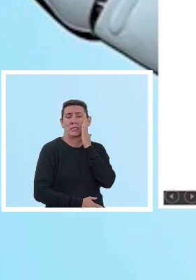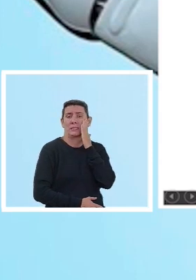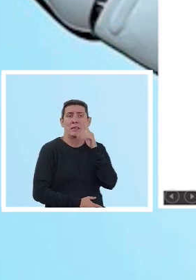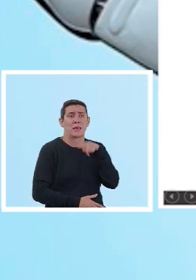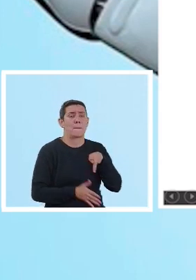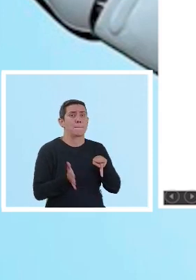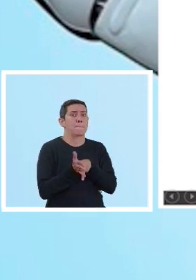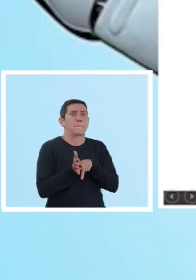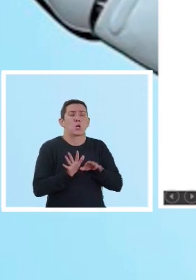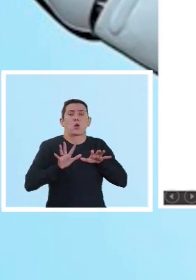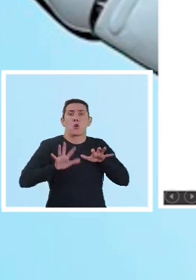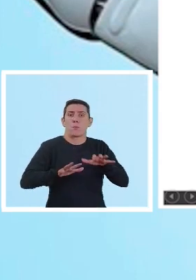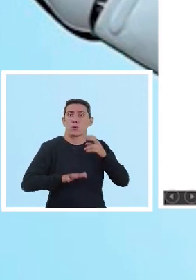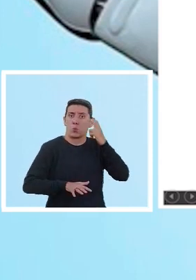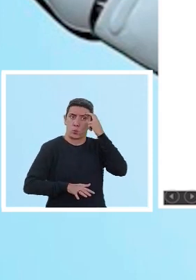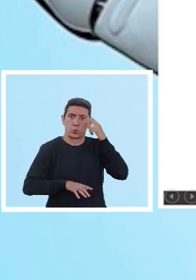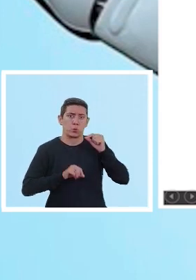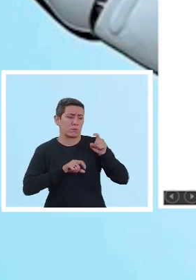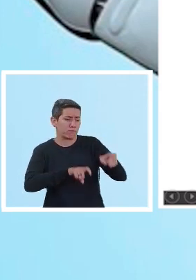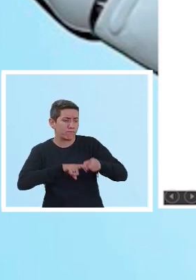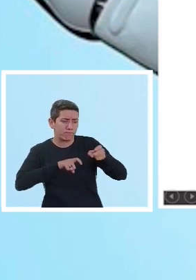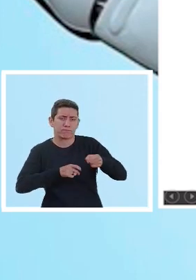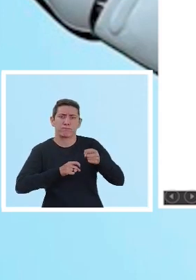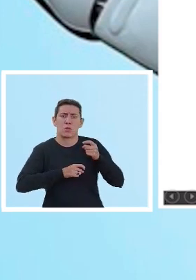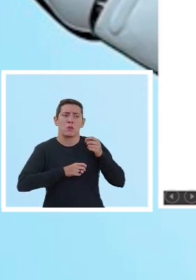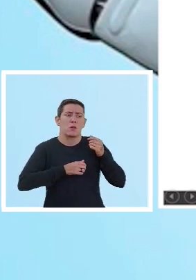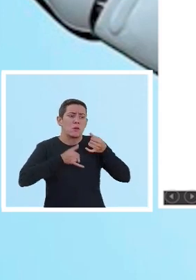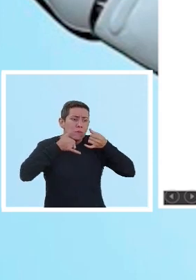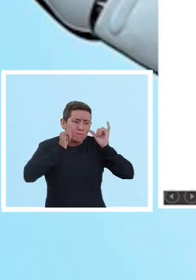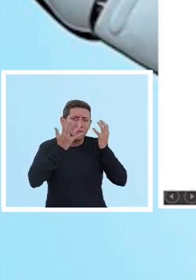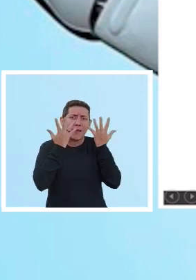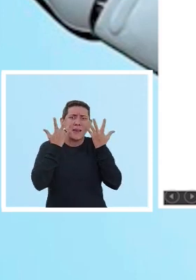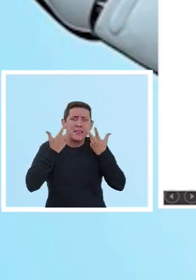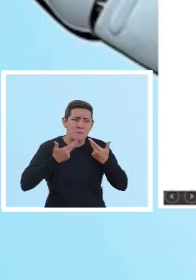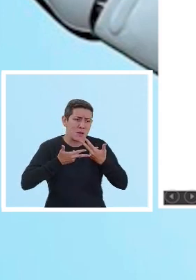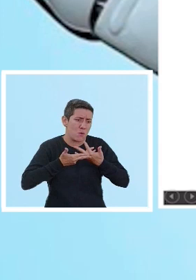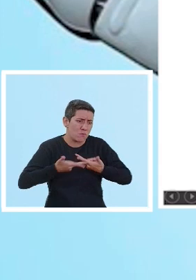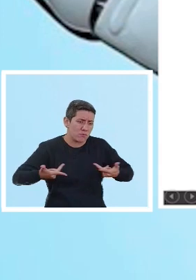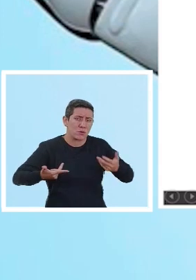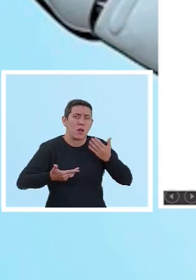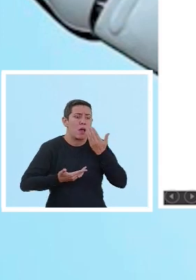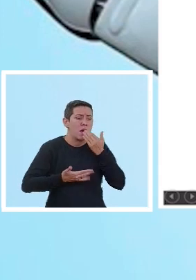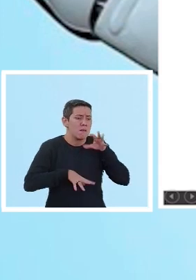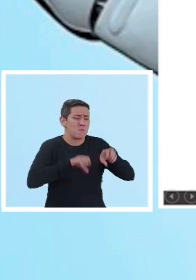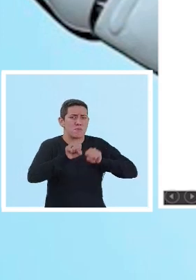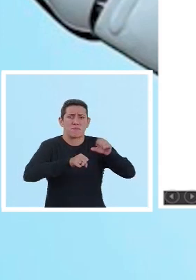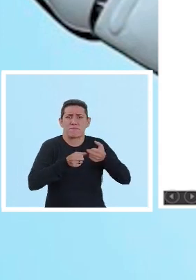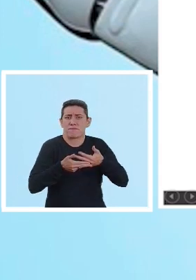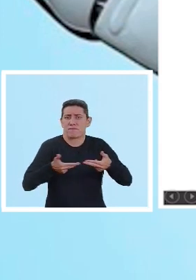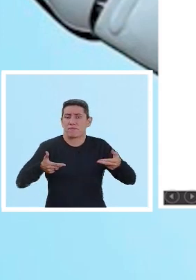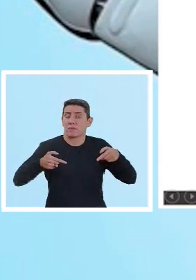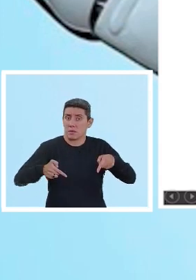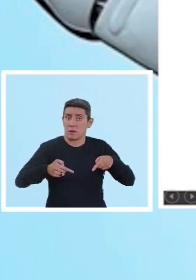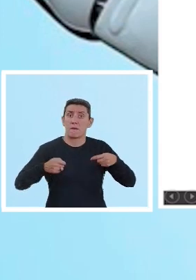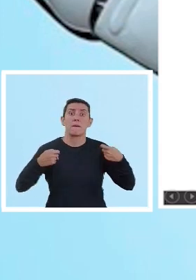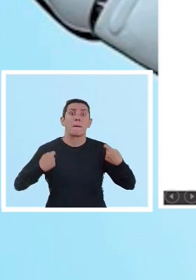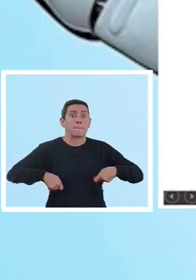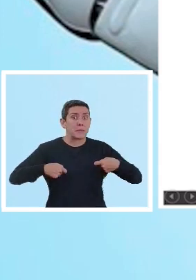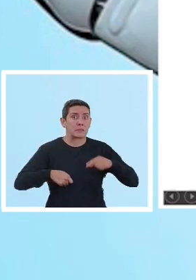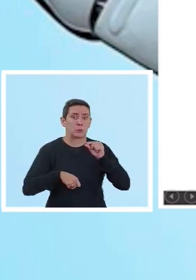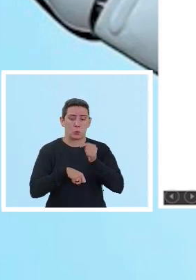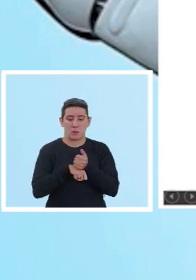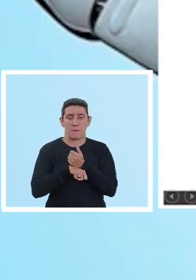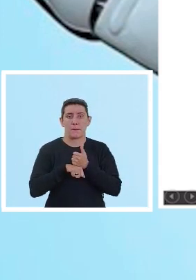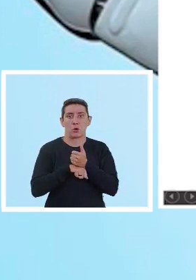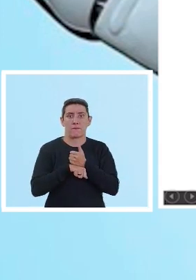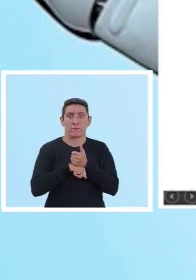né agropecuária então ter profissionais especializados nessa